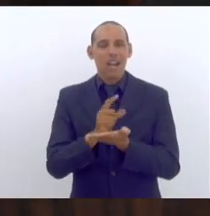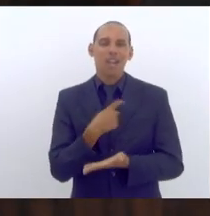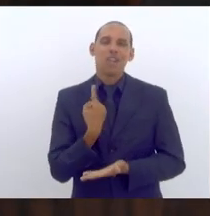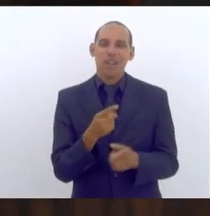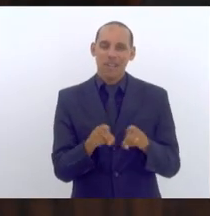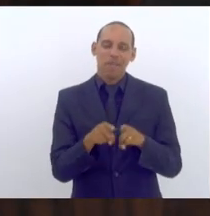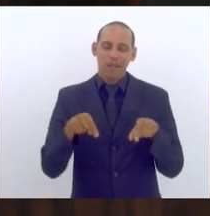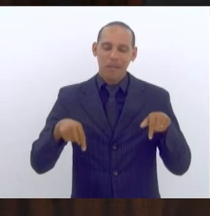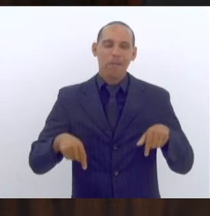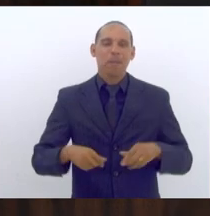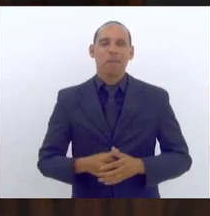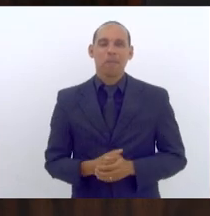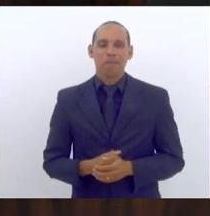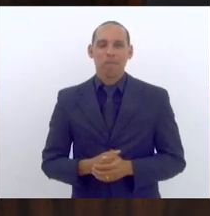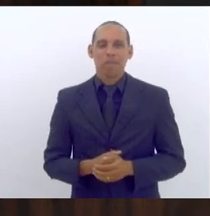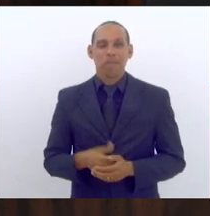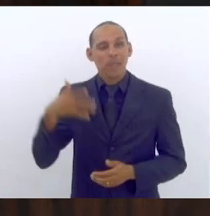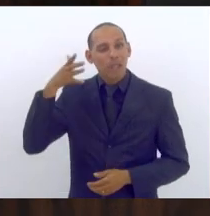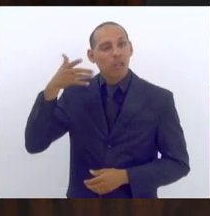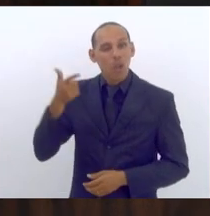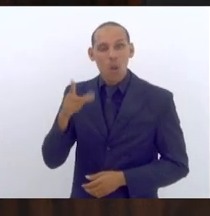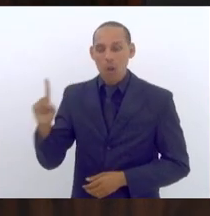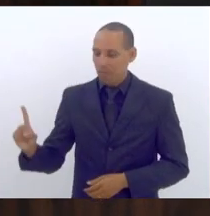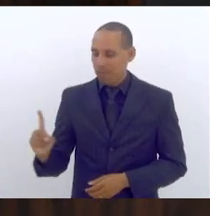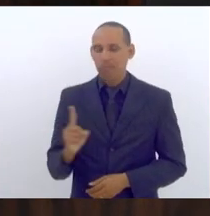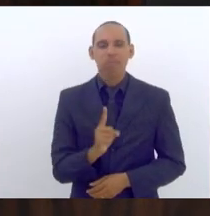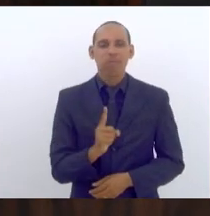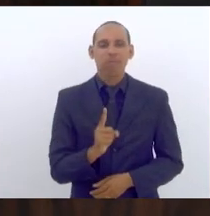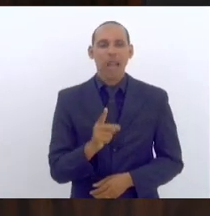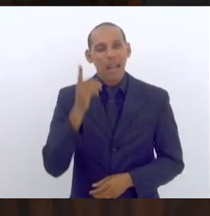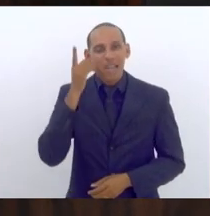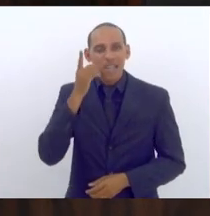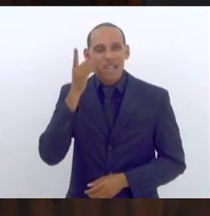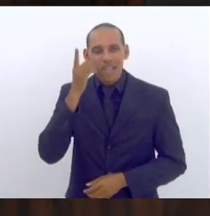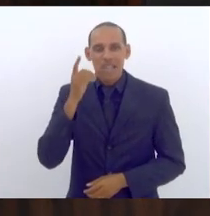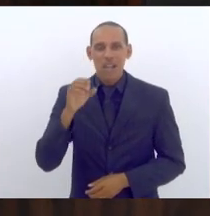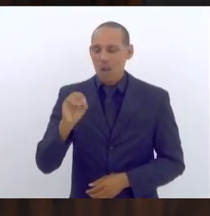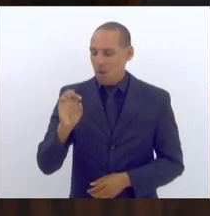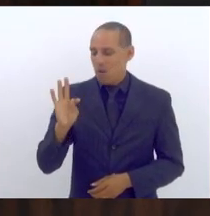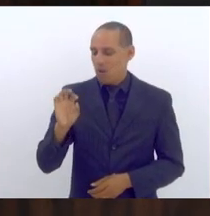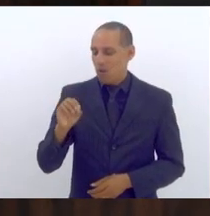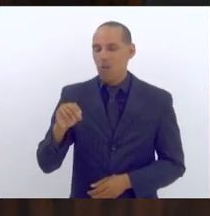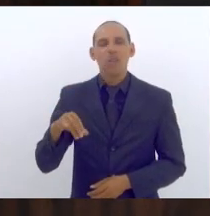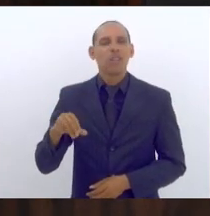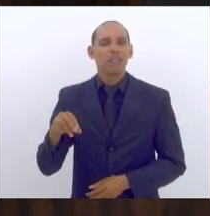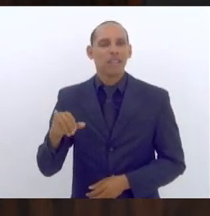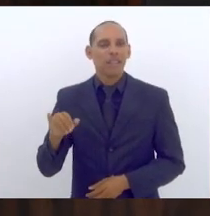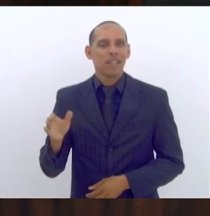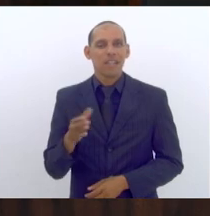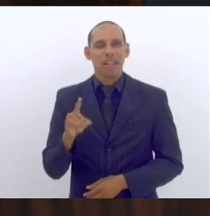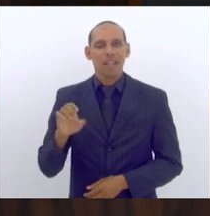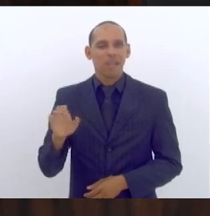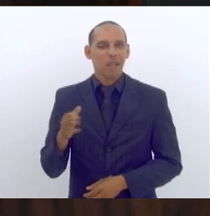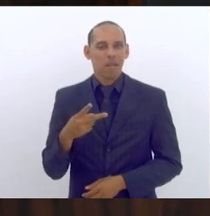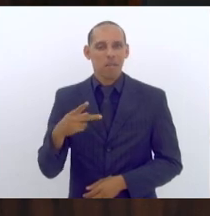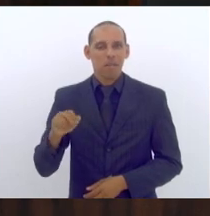também na casa para os moradores Cristão Nobre Deputado Antônio de Paula pai